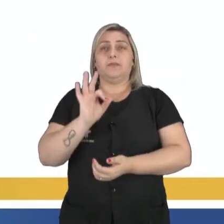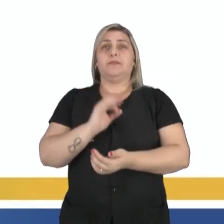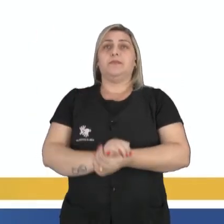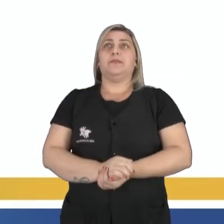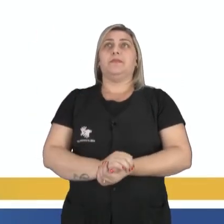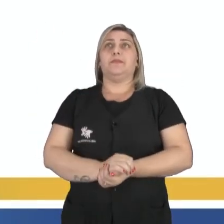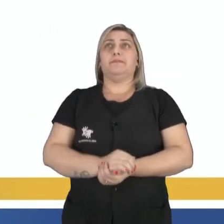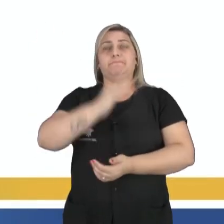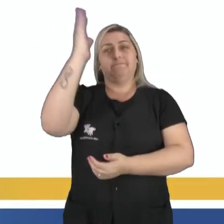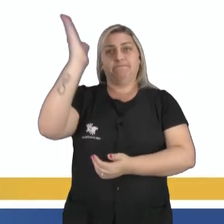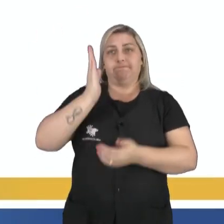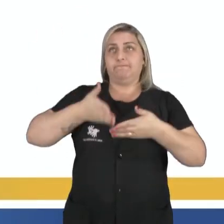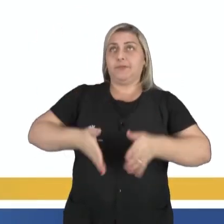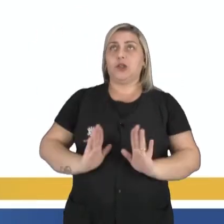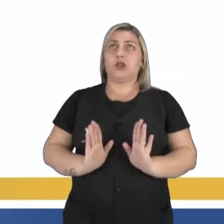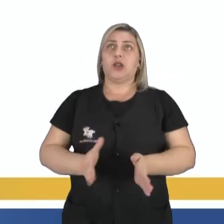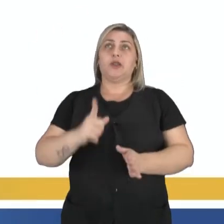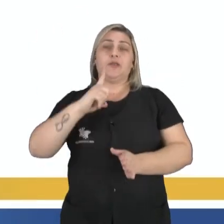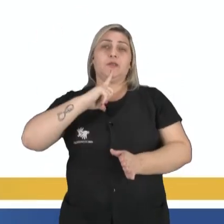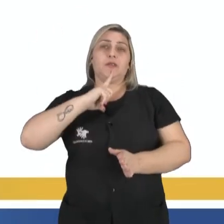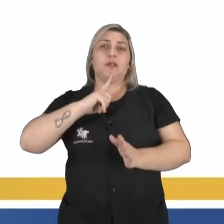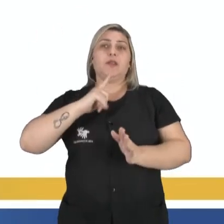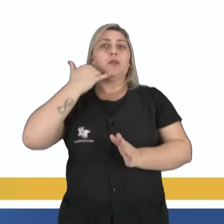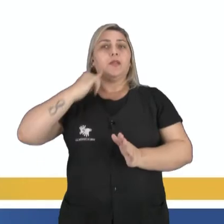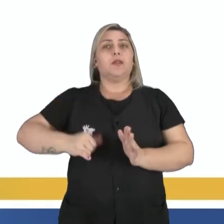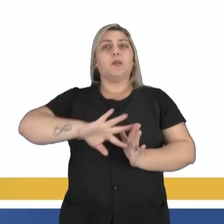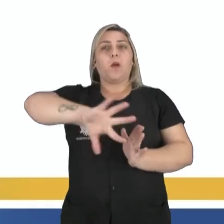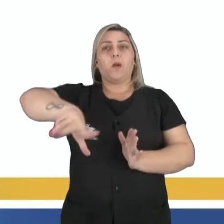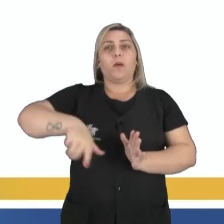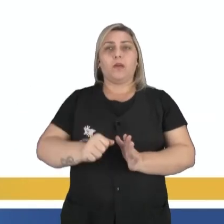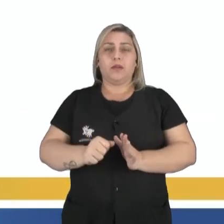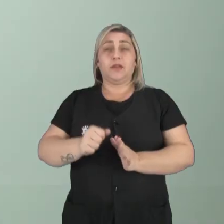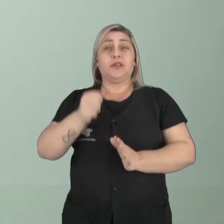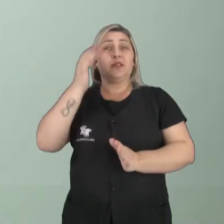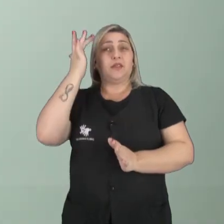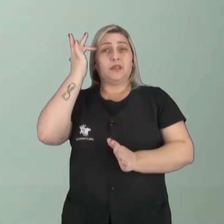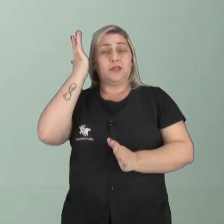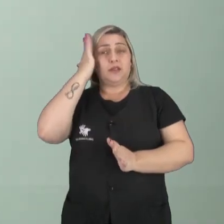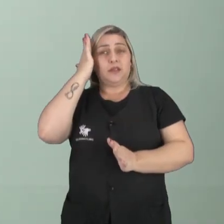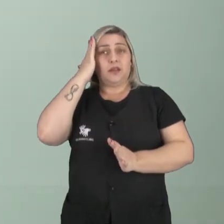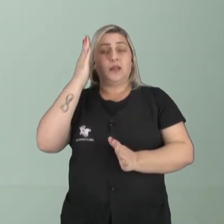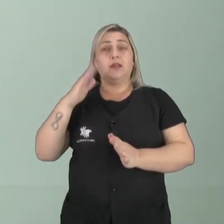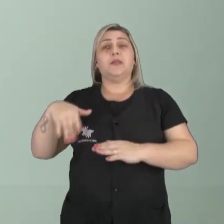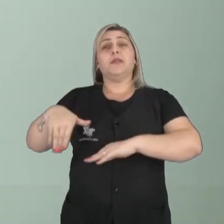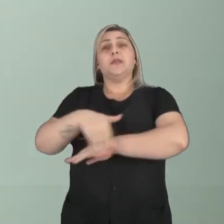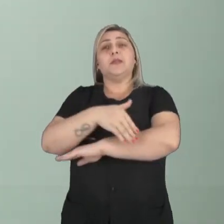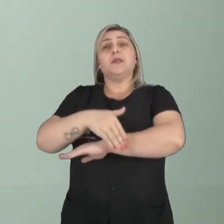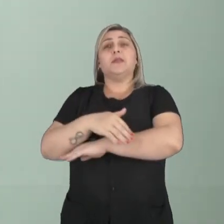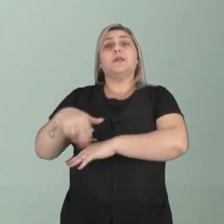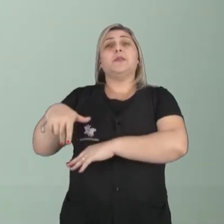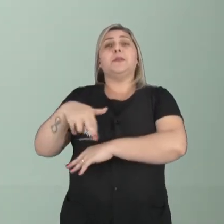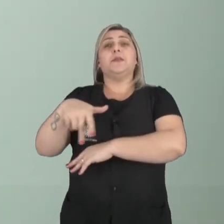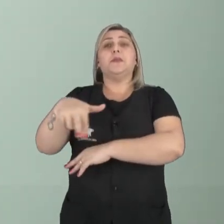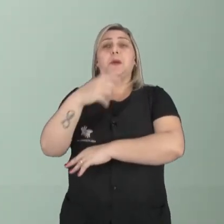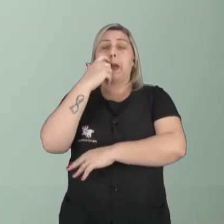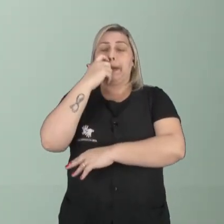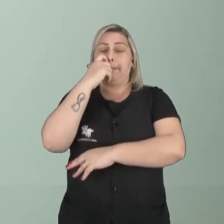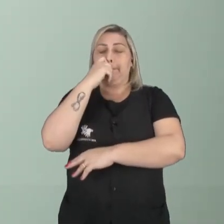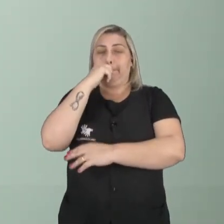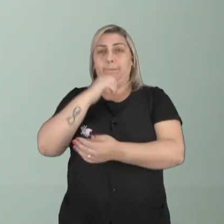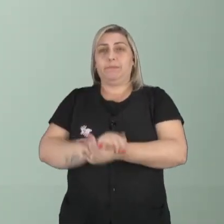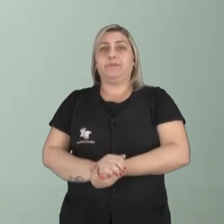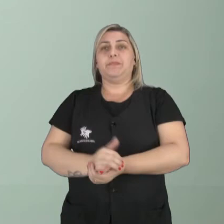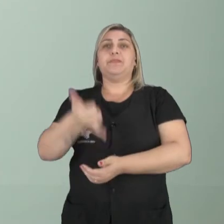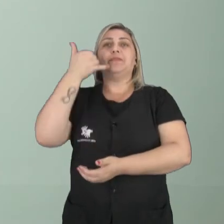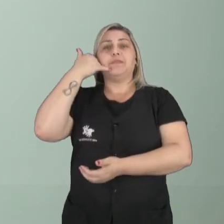49%, né, dos brasileiros já tiveram seu celular roubado ou furtado. Sabe aquela situação onde está andando na rua, seja para atravessar, andando na calçada,